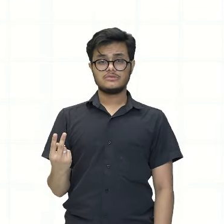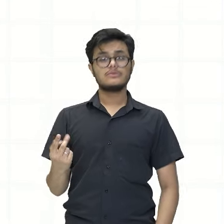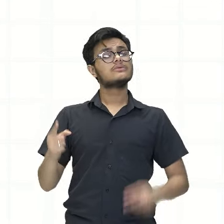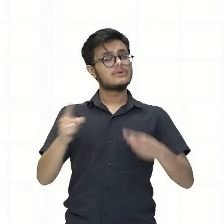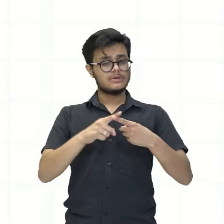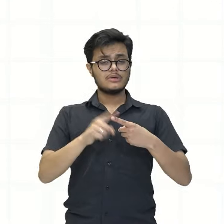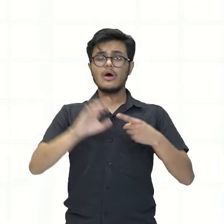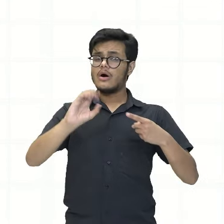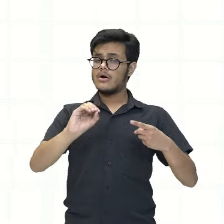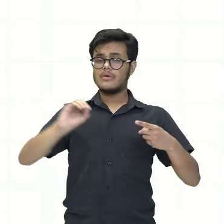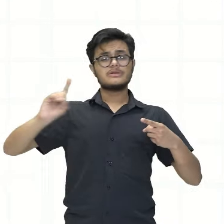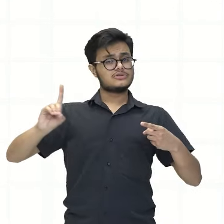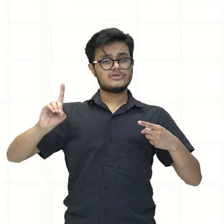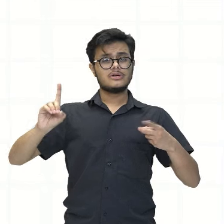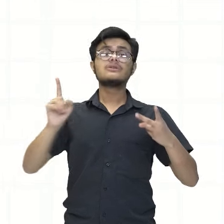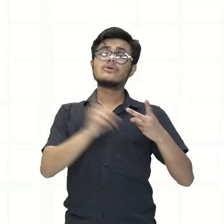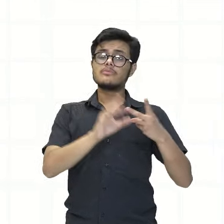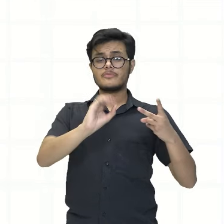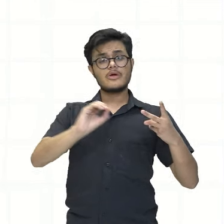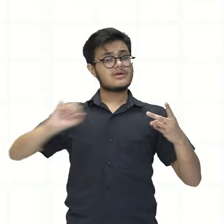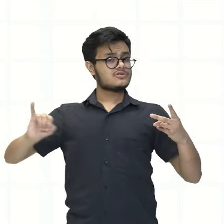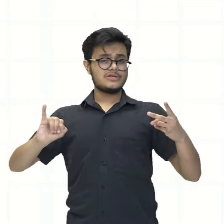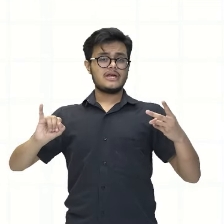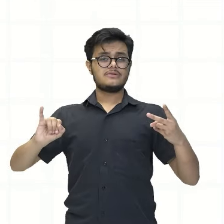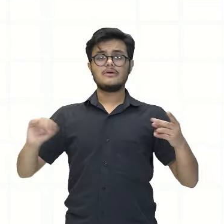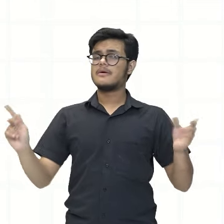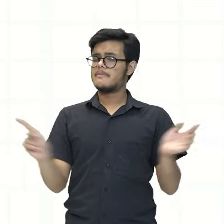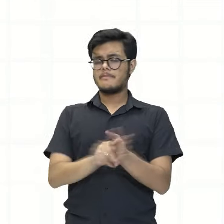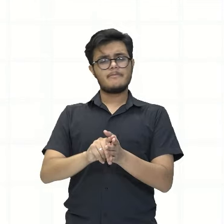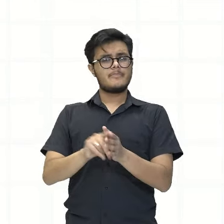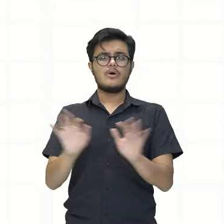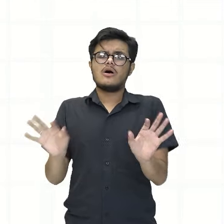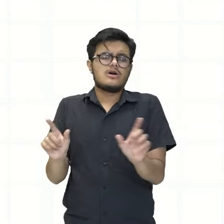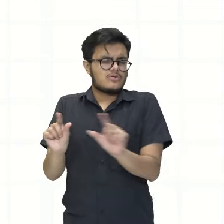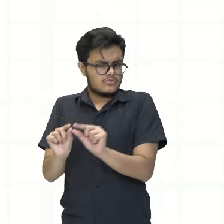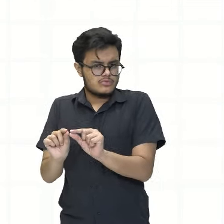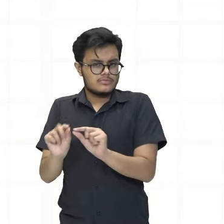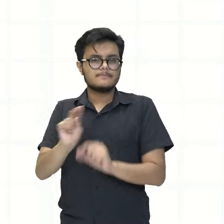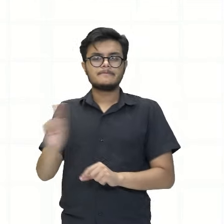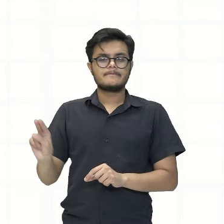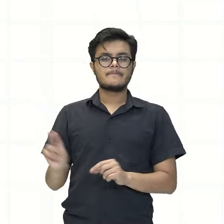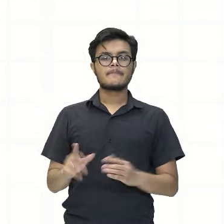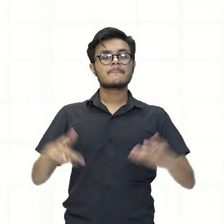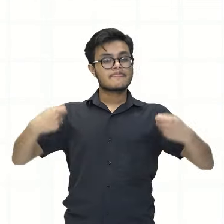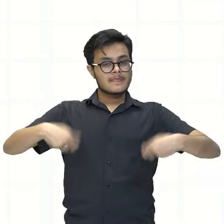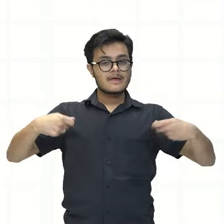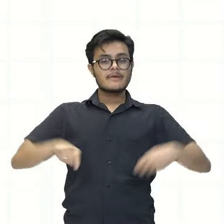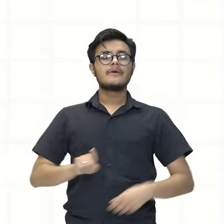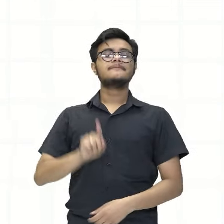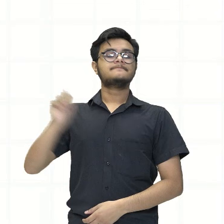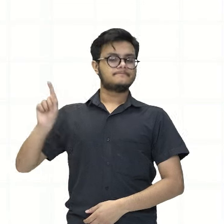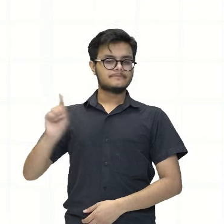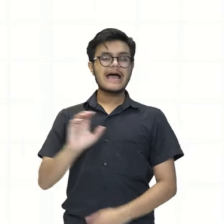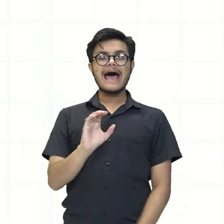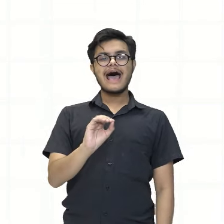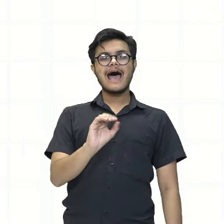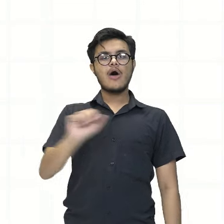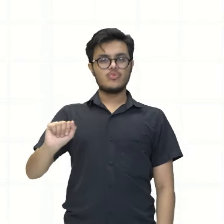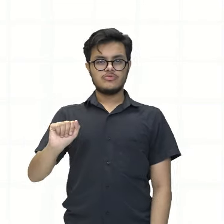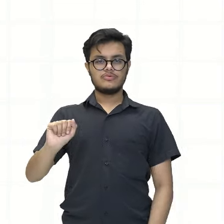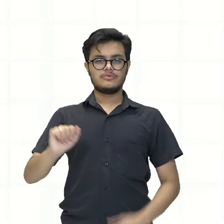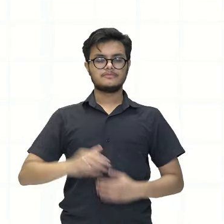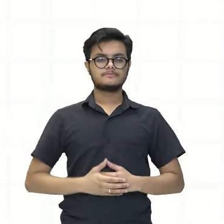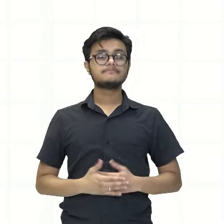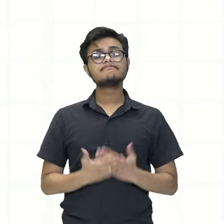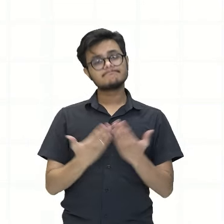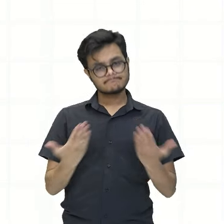direto ajuda e tem o objeto indireto ao necessitado porque olha a preposição aqui ok pessoal